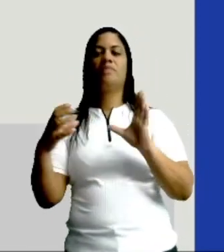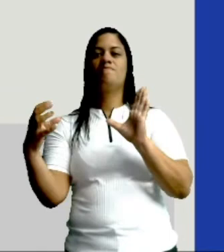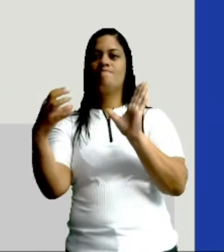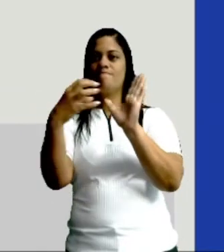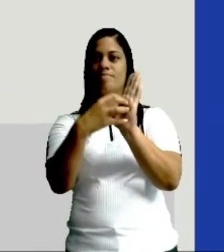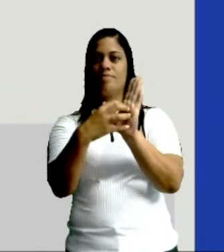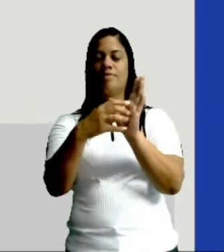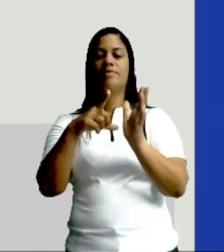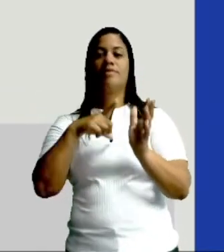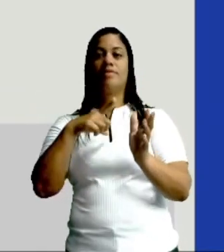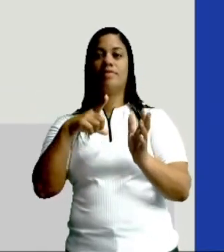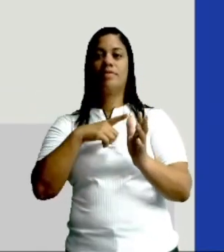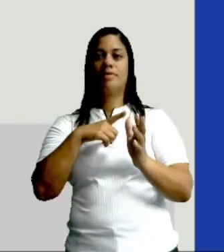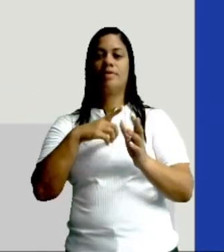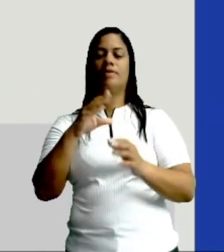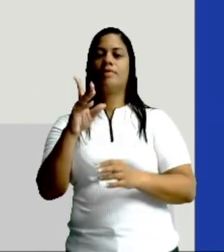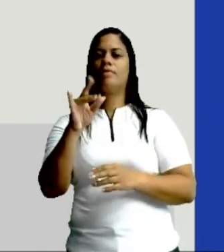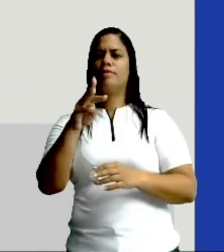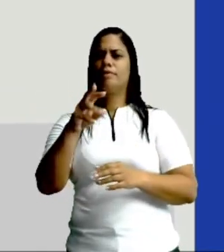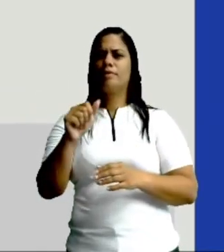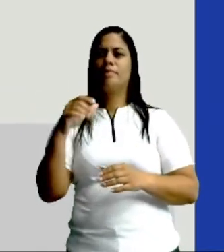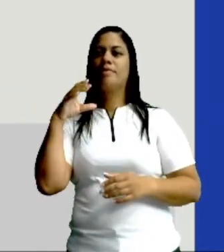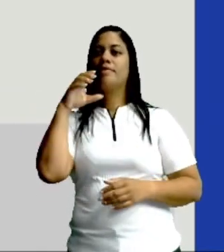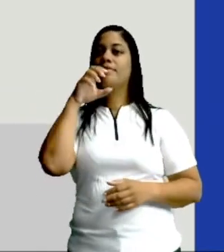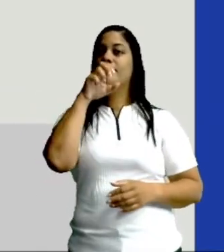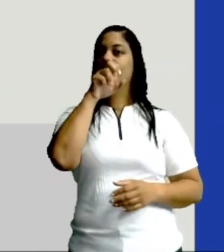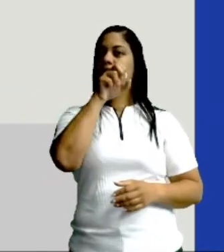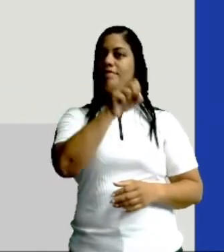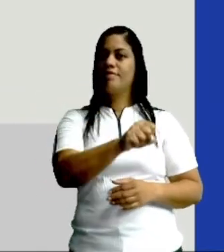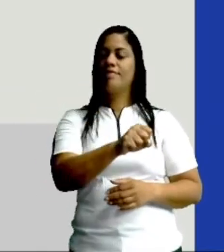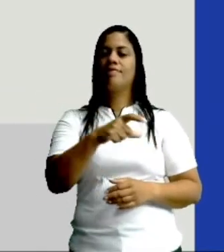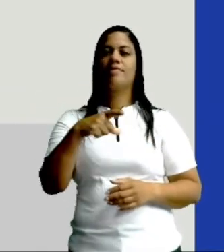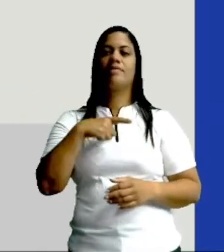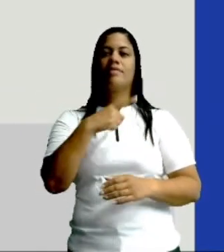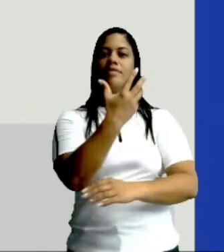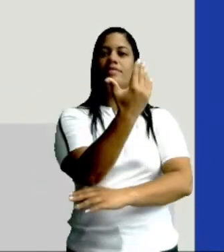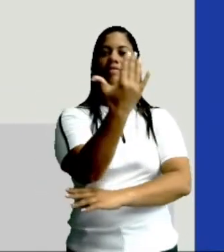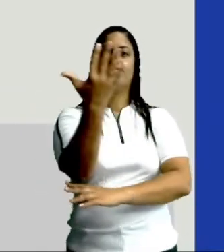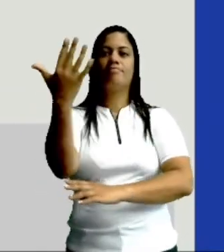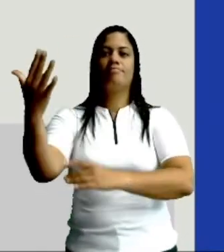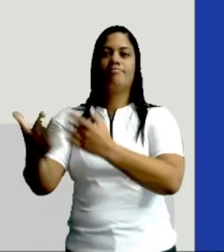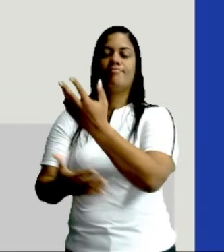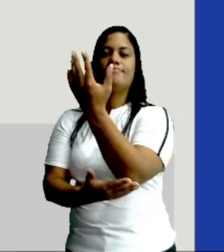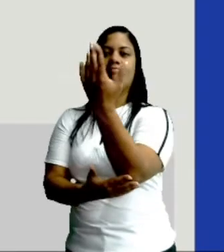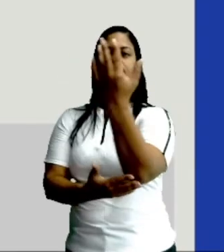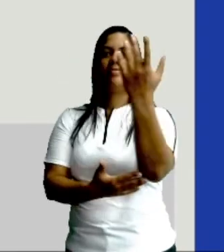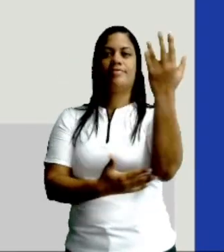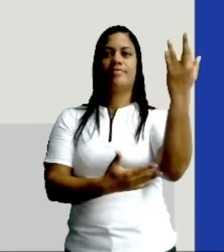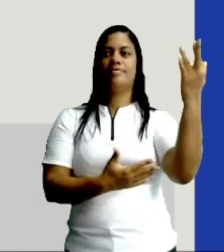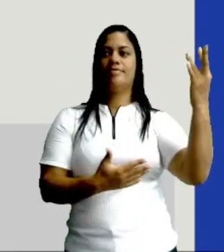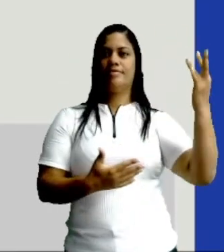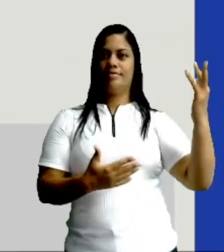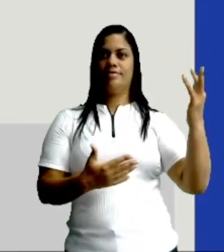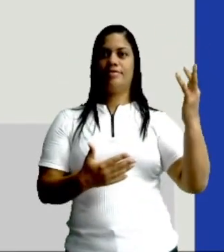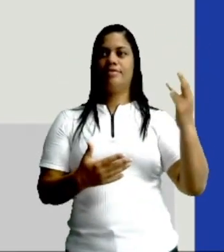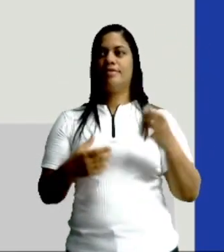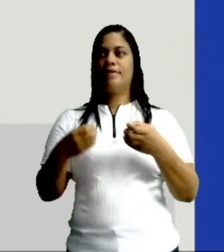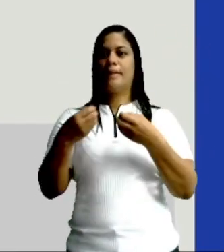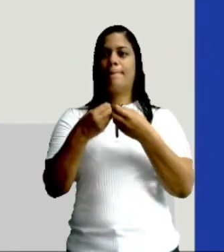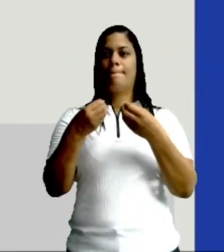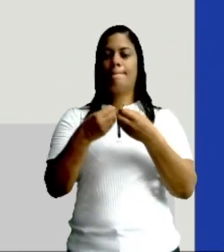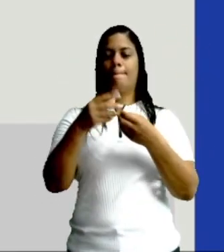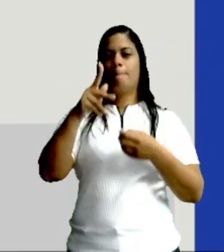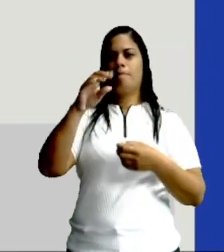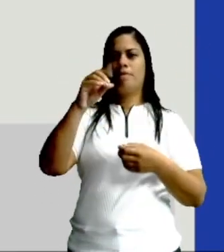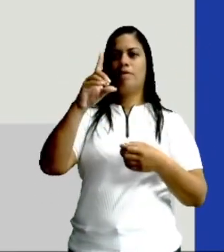centrais, né, a gente vai ter um clima um pouco mais quente e você vai ter florestas mais frondosas. E não, nos extremos, né, nos polos,